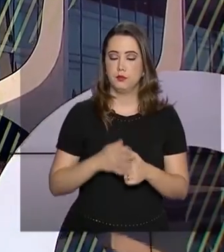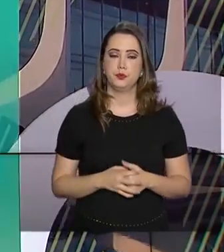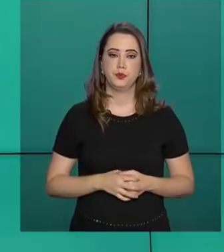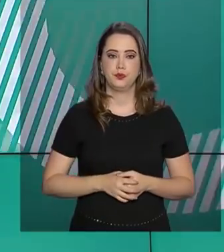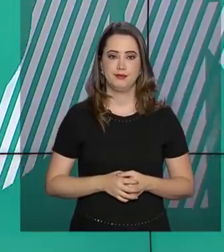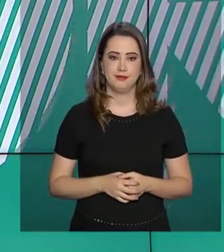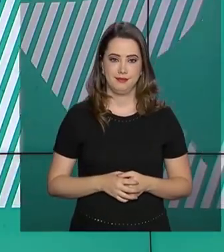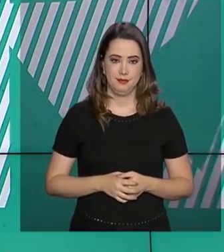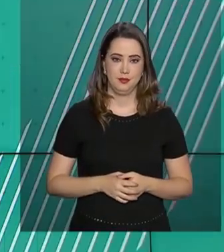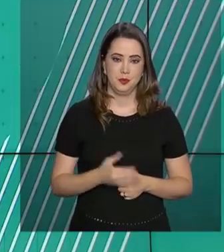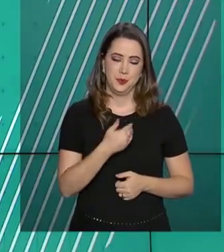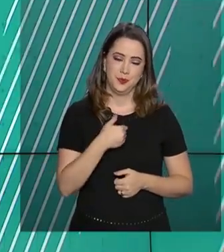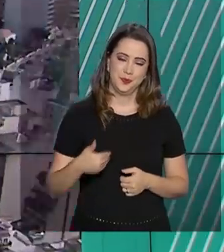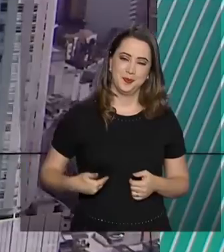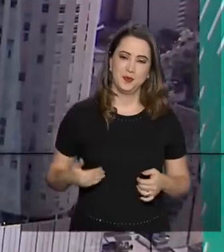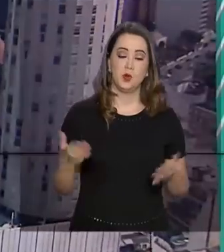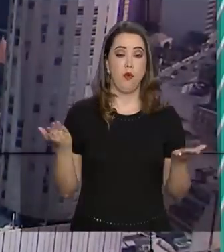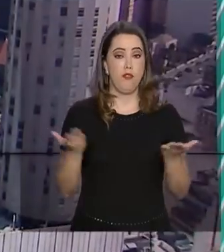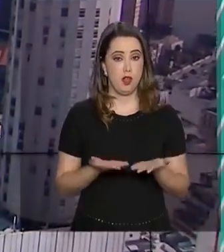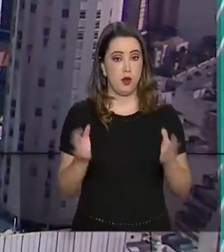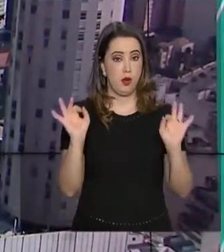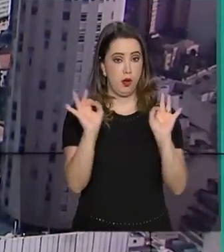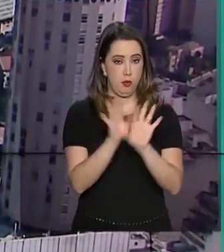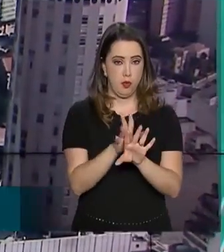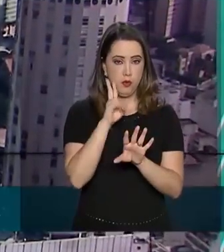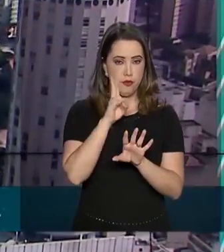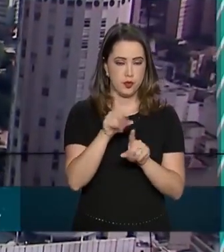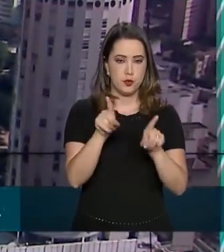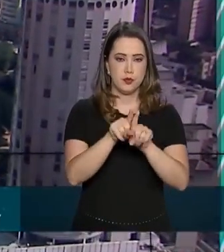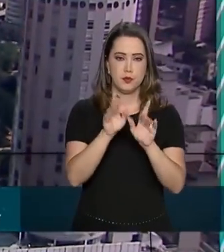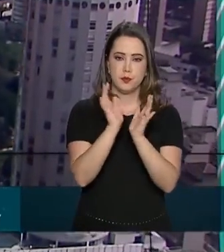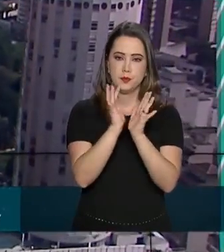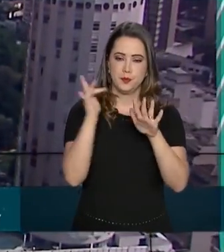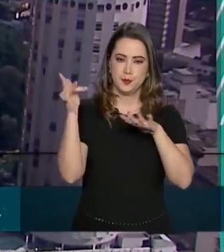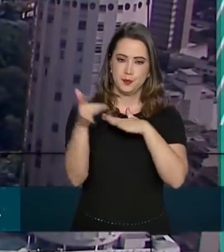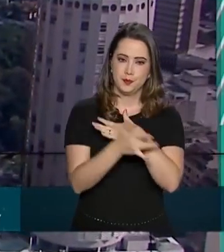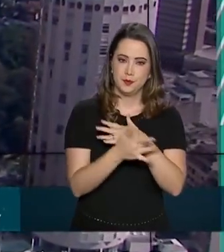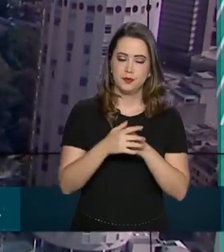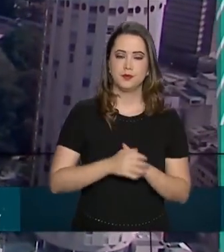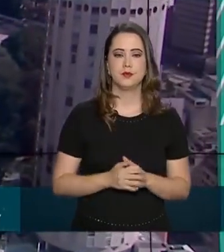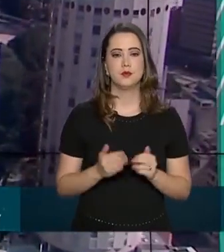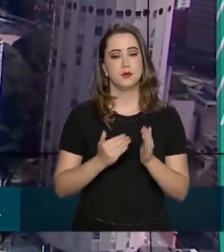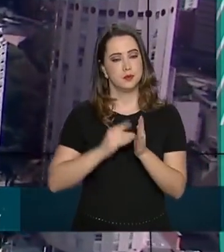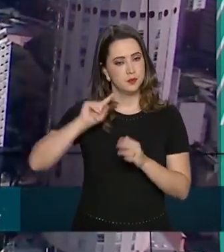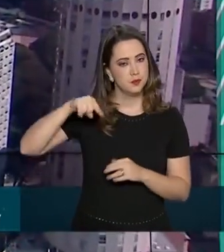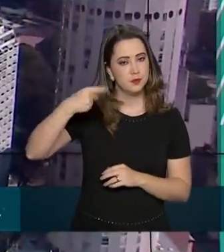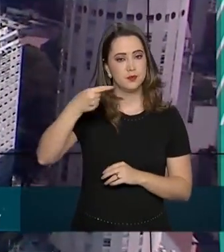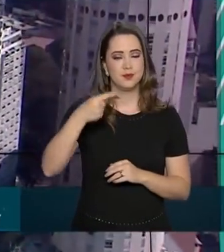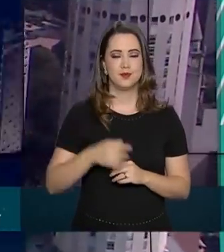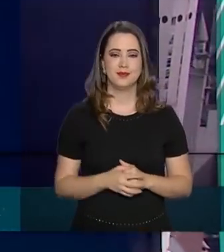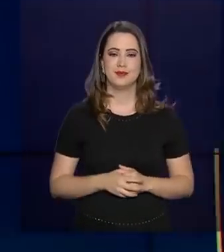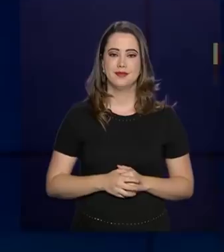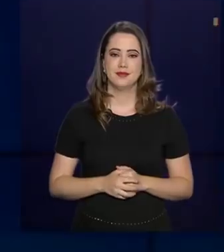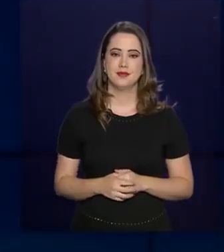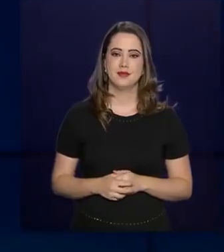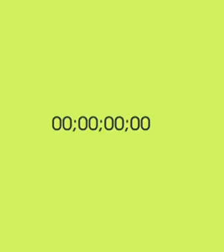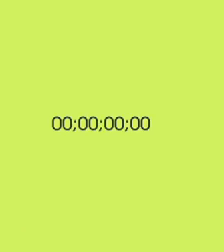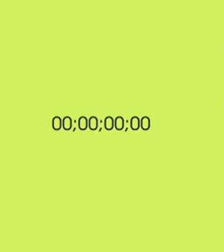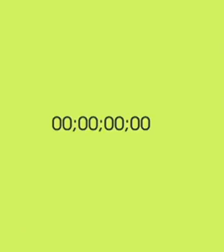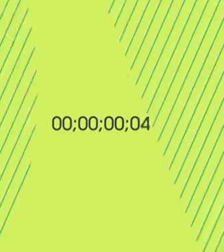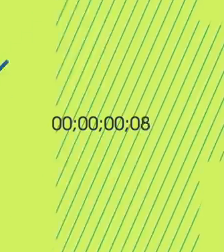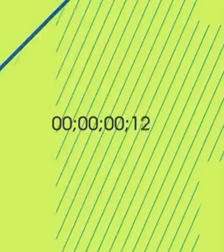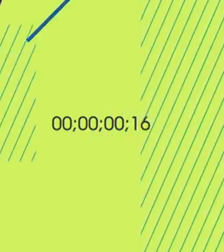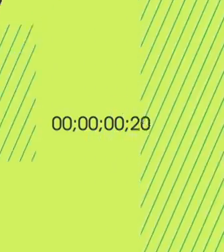o governo agora fica por aqui acompanha a gente também pelas nossas redes sociais até a próxima